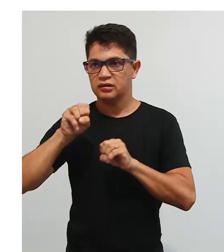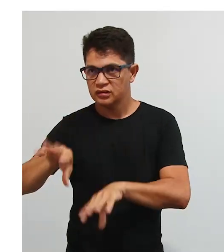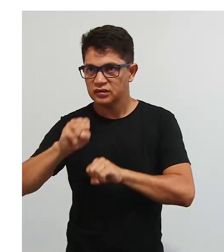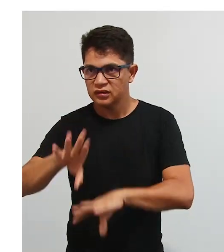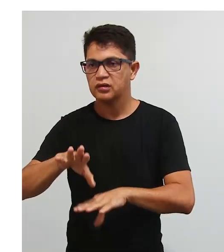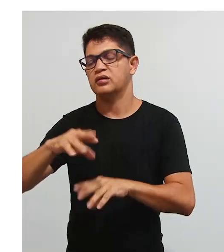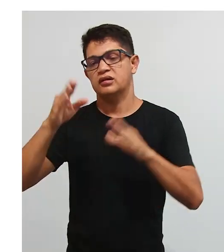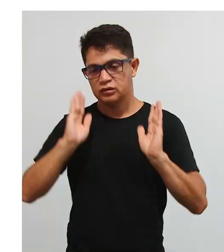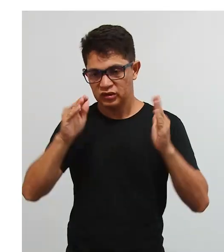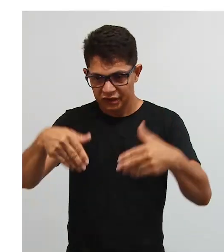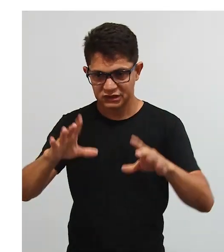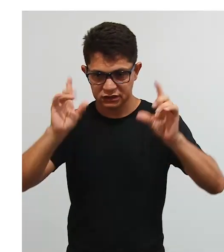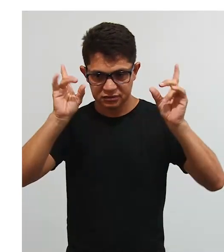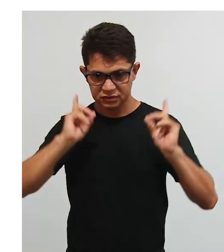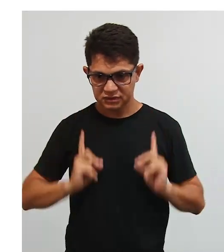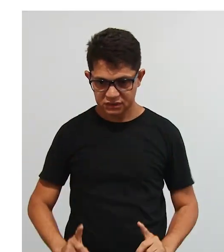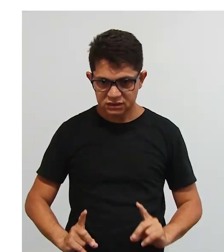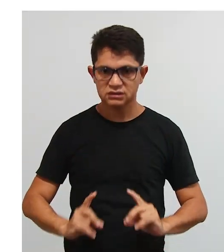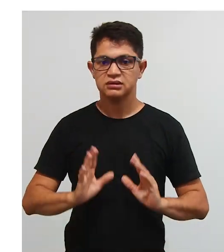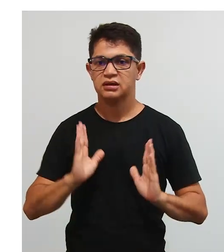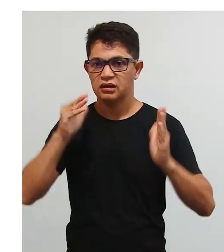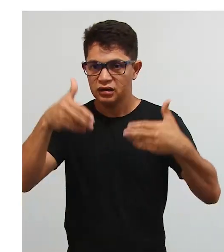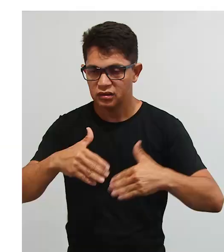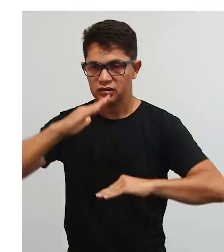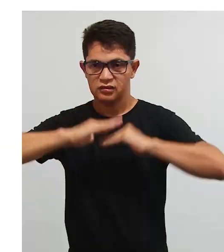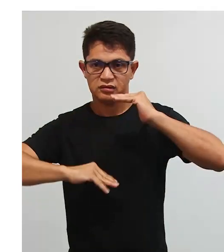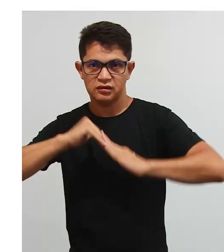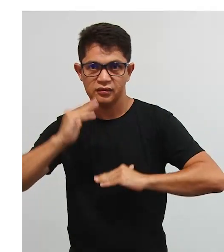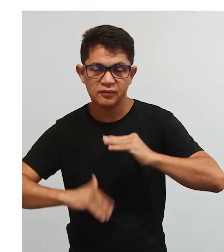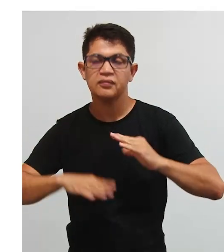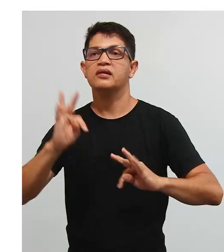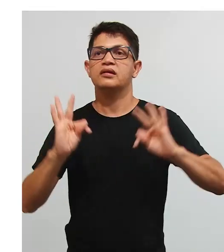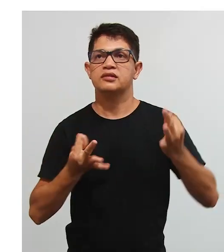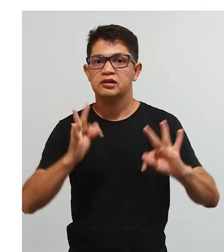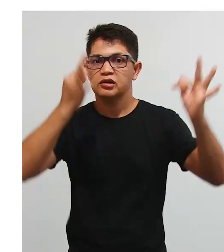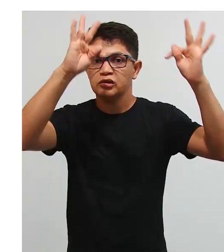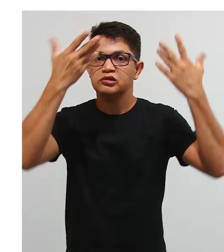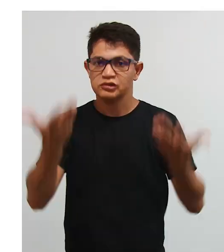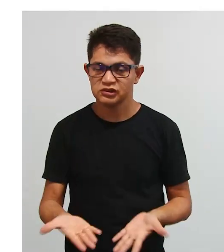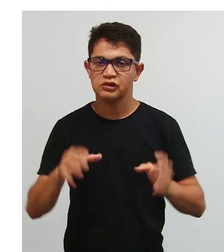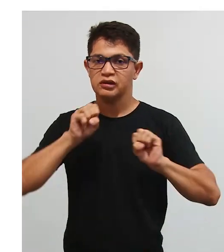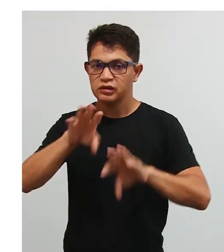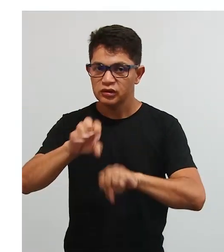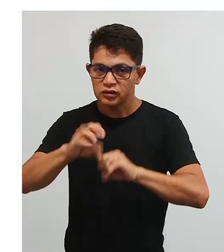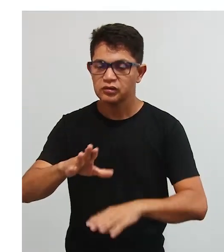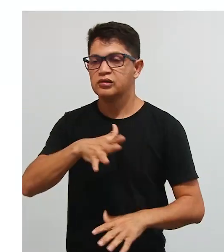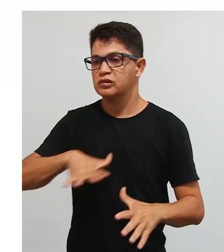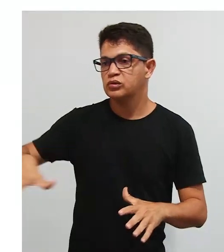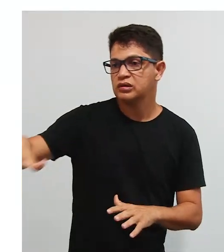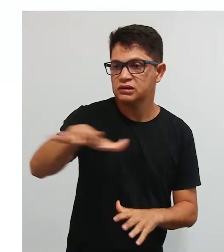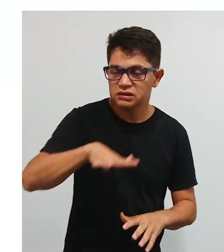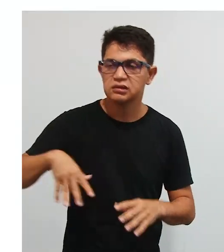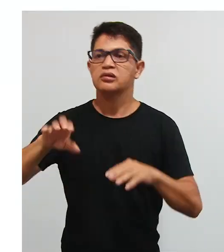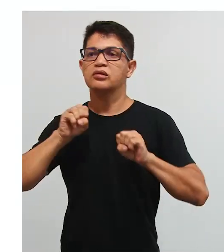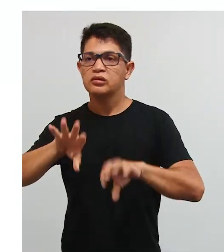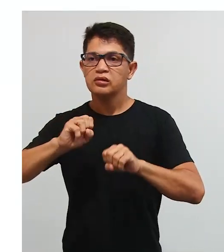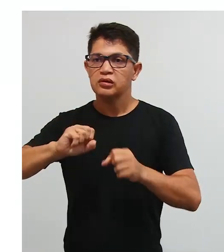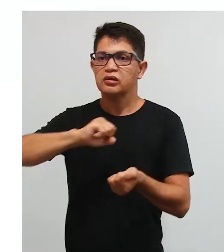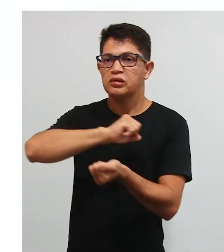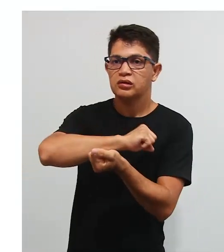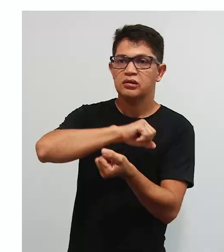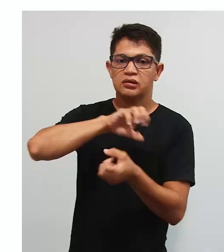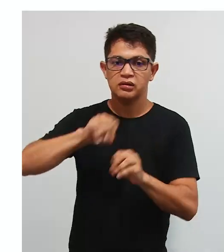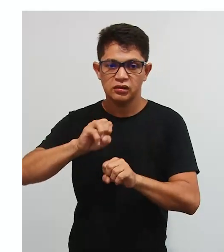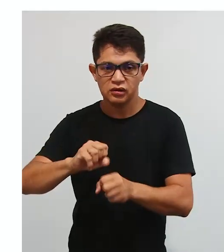a educação especial, a educação profissional e tecnológica, a educação no campo, a